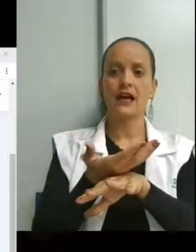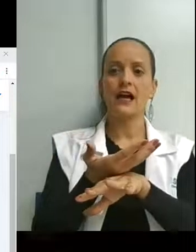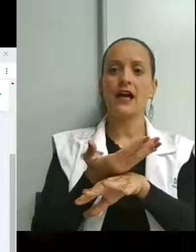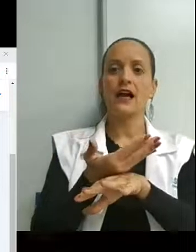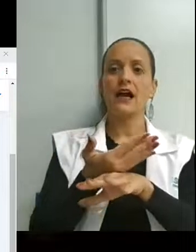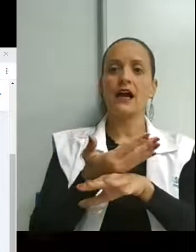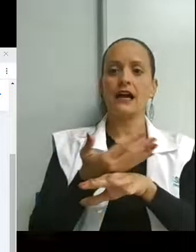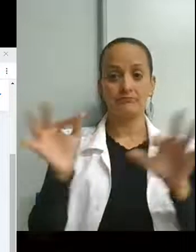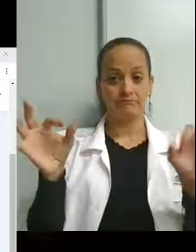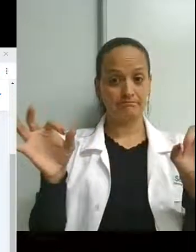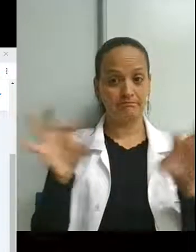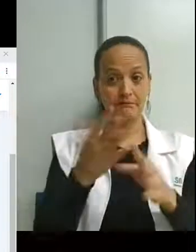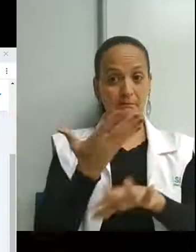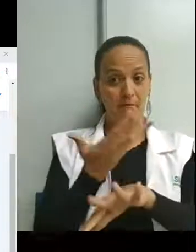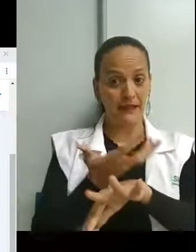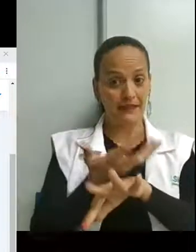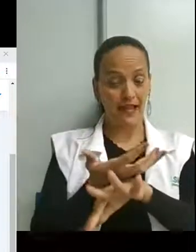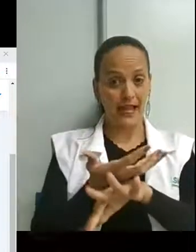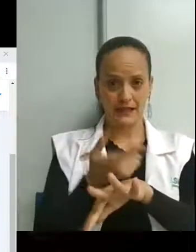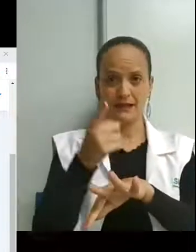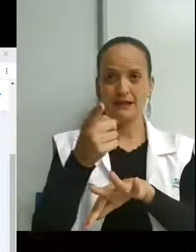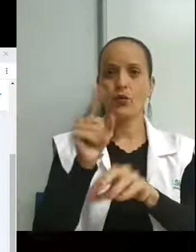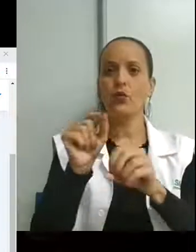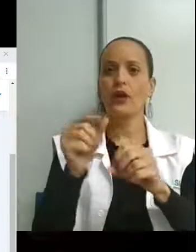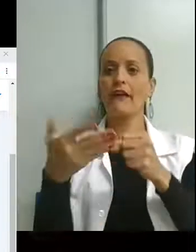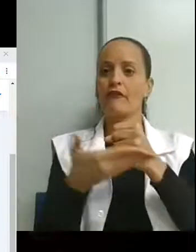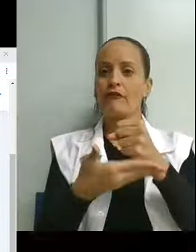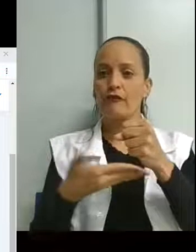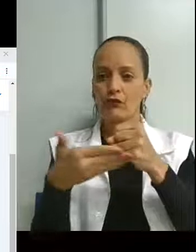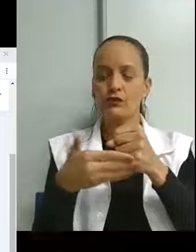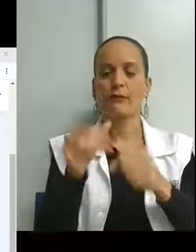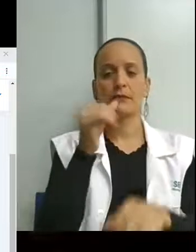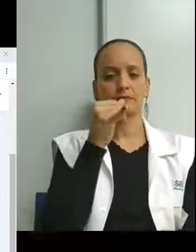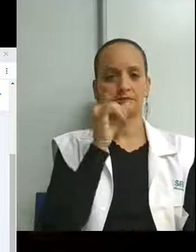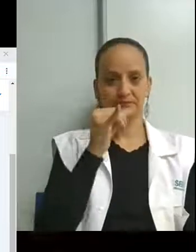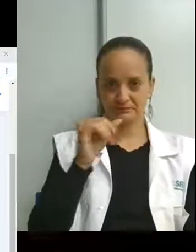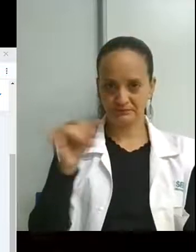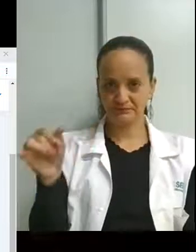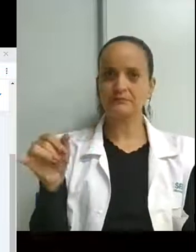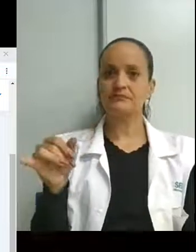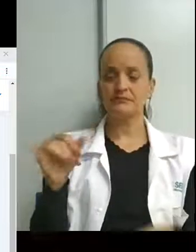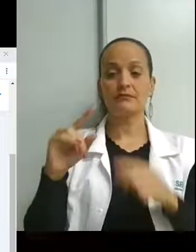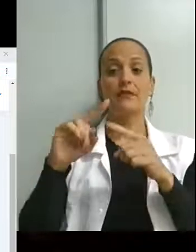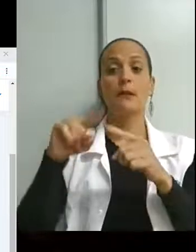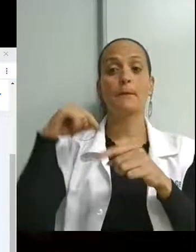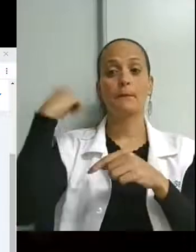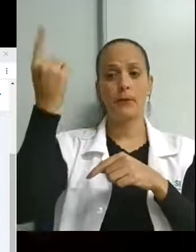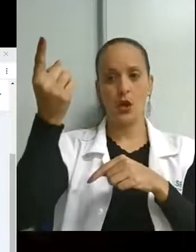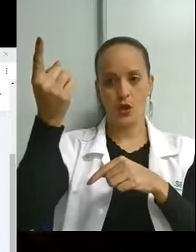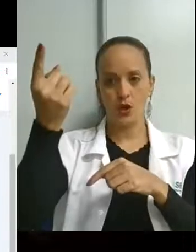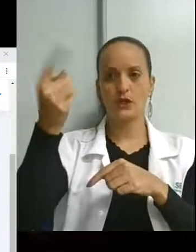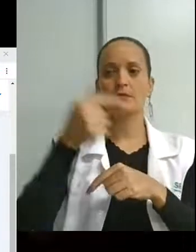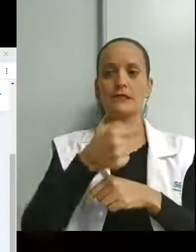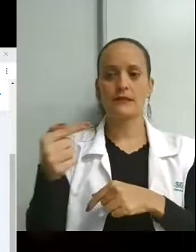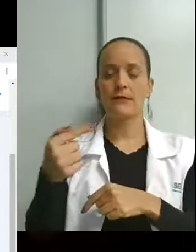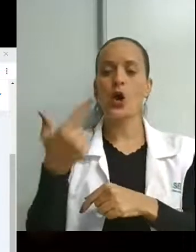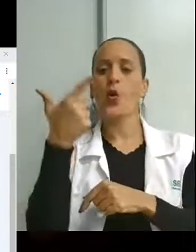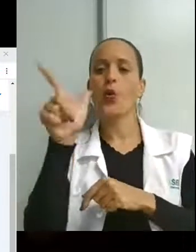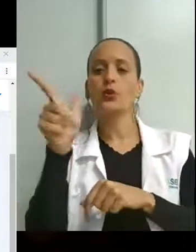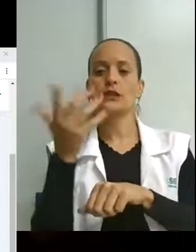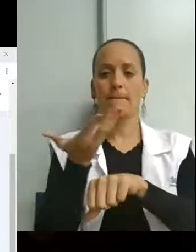vou, depois dessa data, né, do dia 12 de hoje, né, os envios aqui, a gente tinha combinado, né, que iria ficar